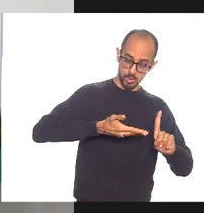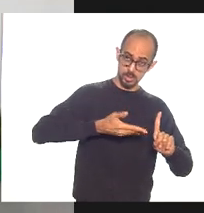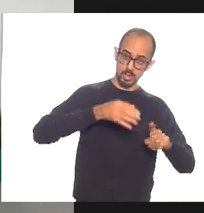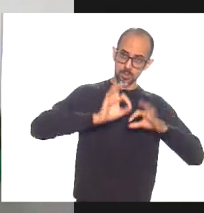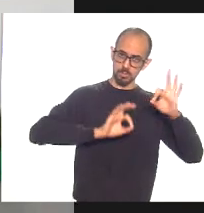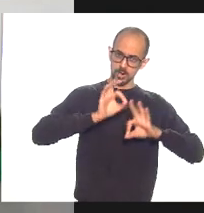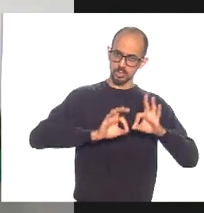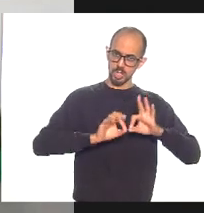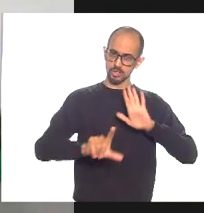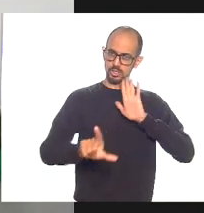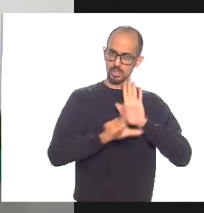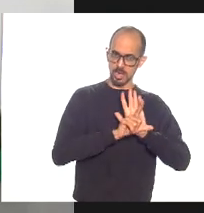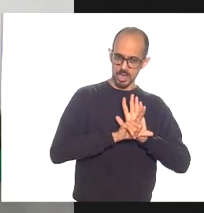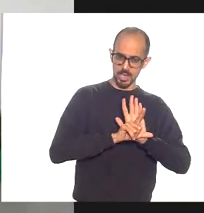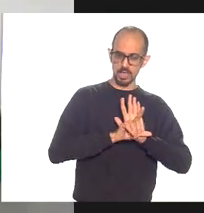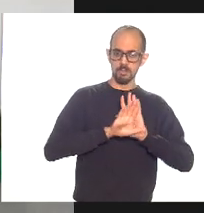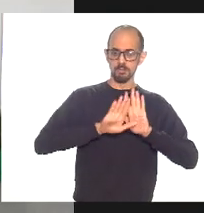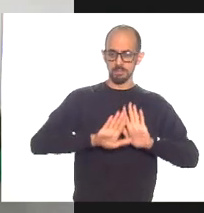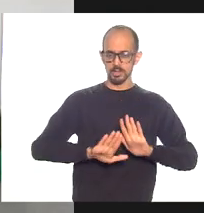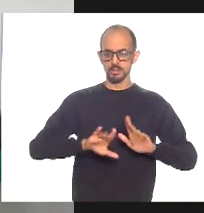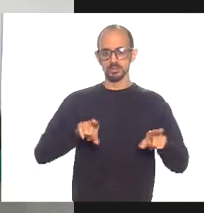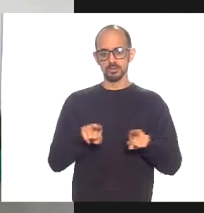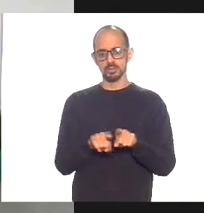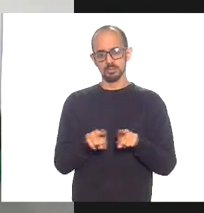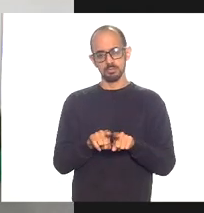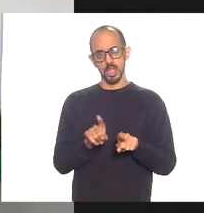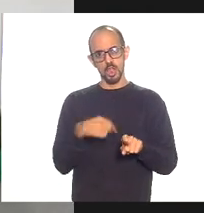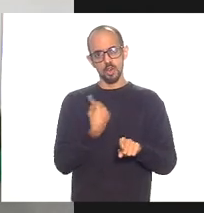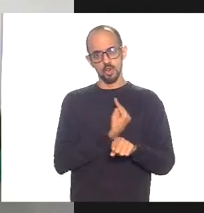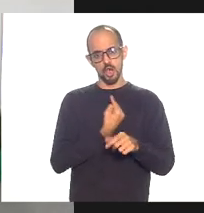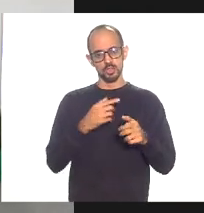como fundamental, a gente já fez aqui